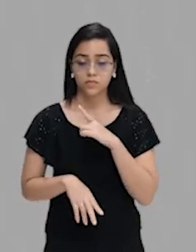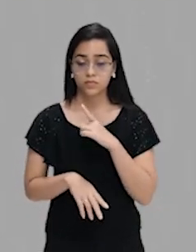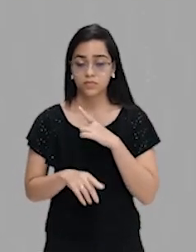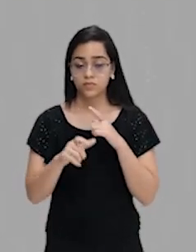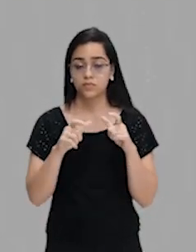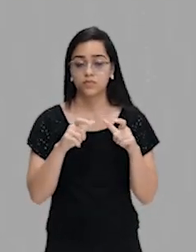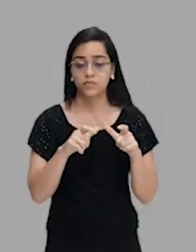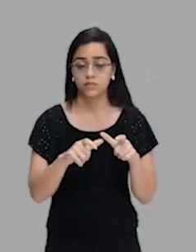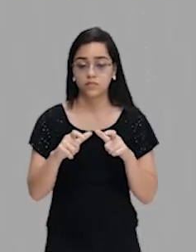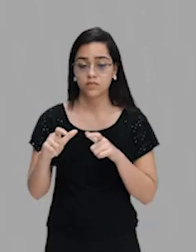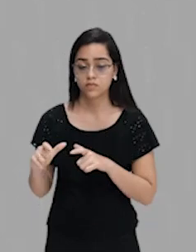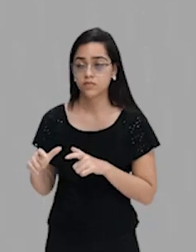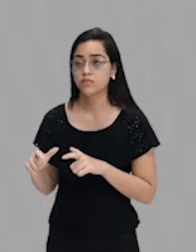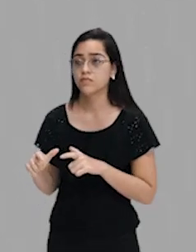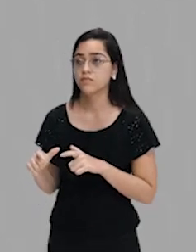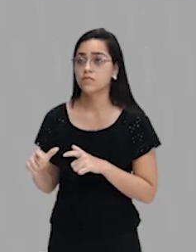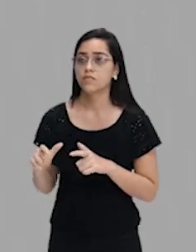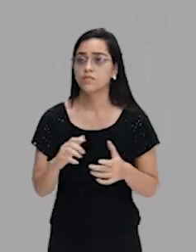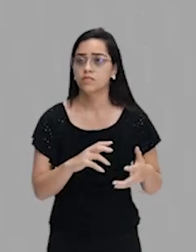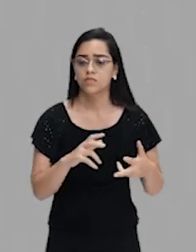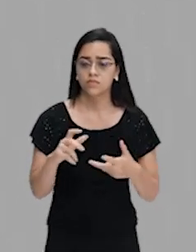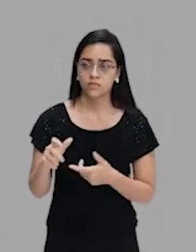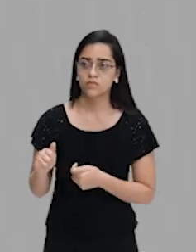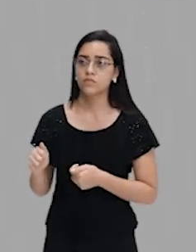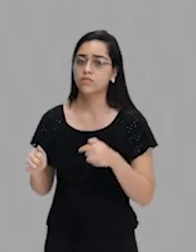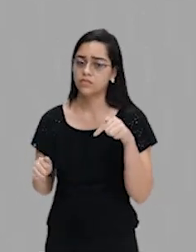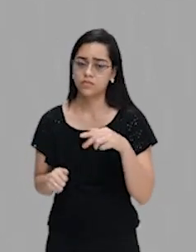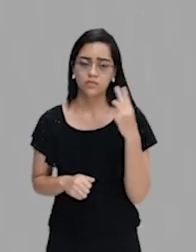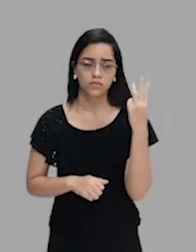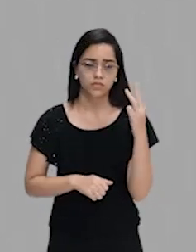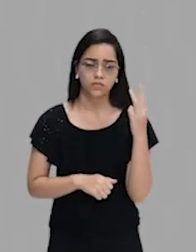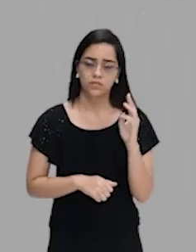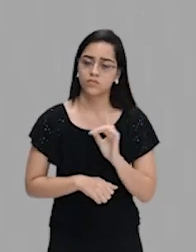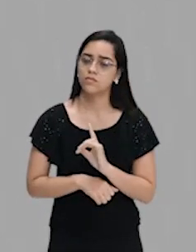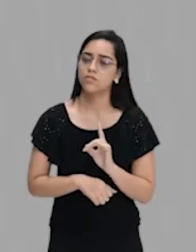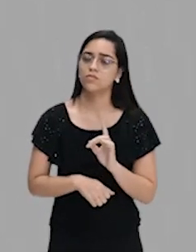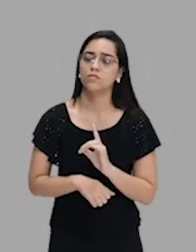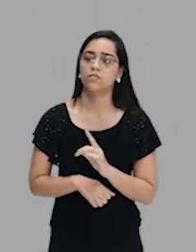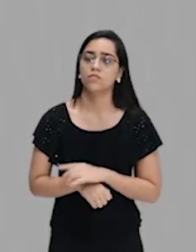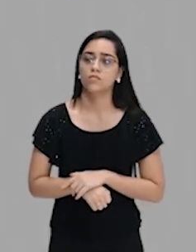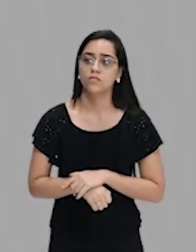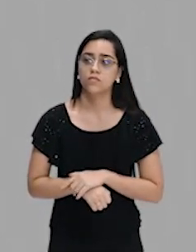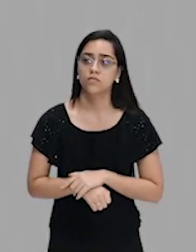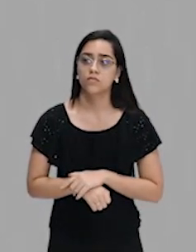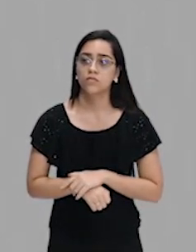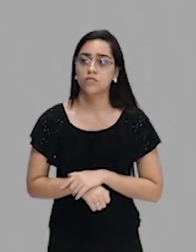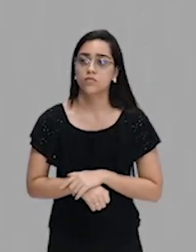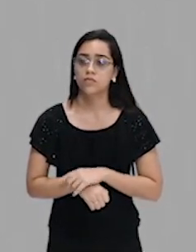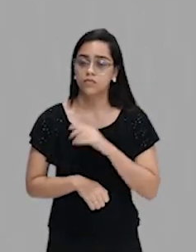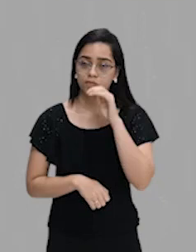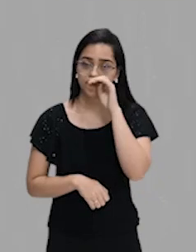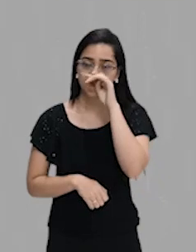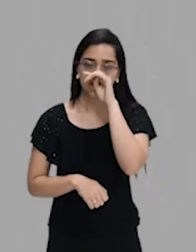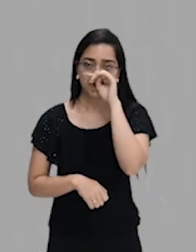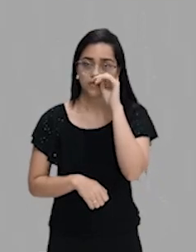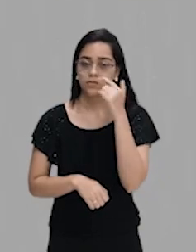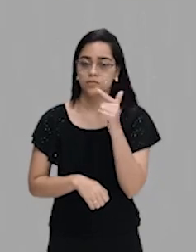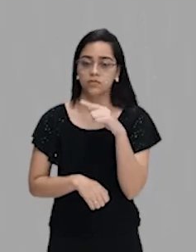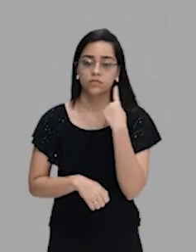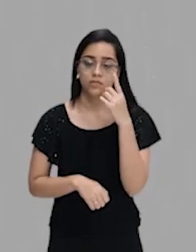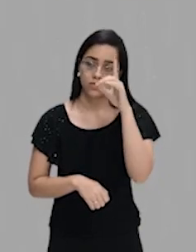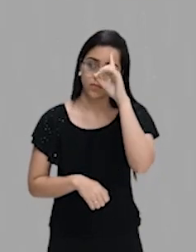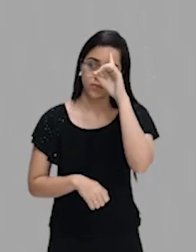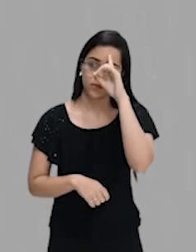locais na Terra. Esse não é o nosso caso aqui do Maranhão. Nós observamos muito pouco esse fenômeno. Então não faz parte do nosso dia